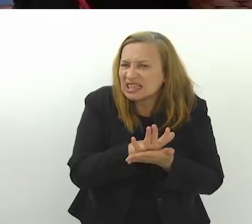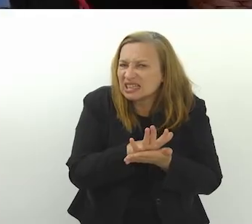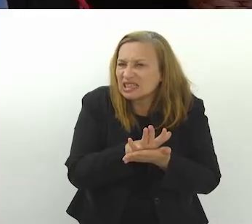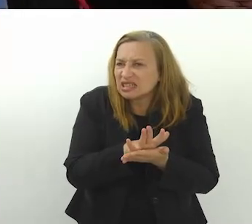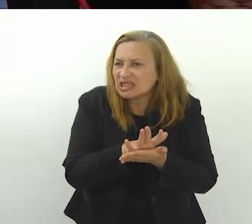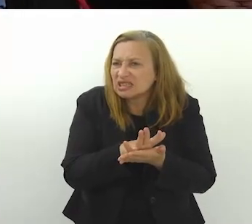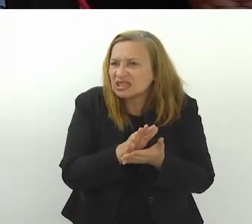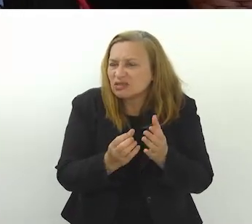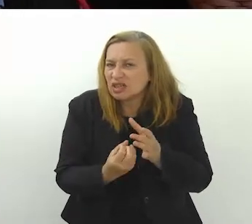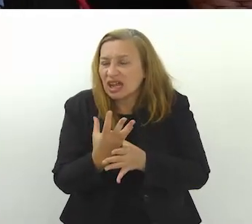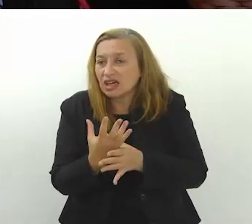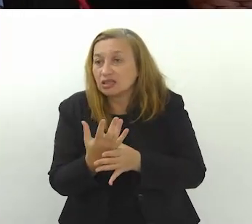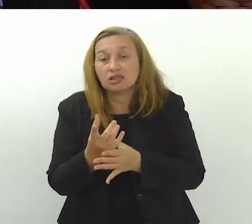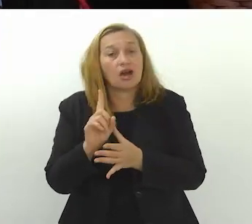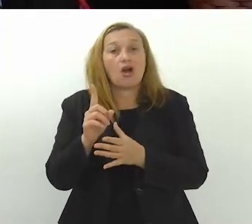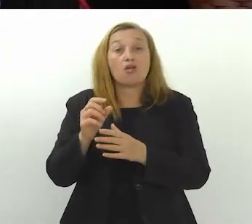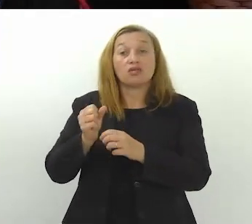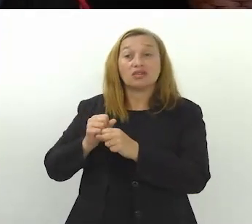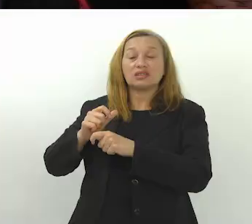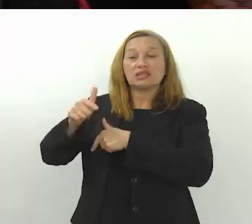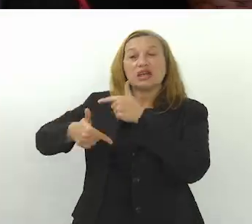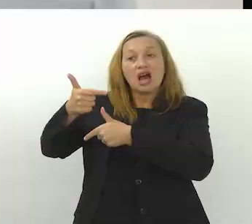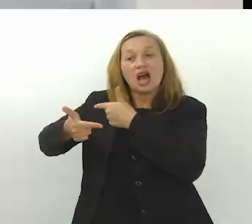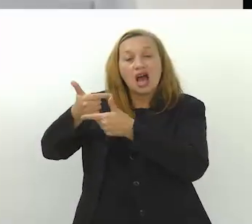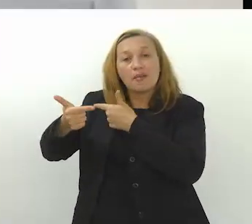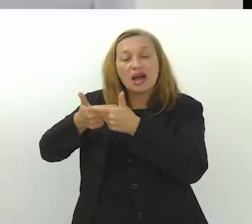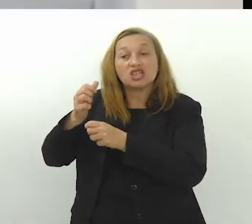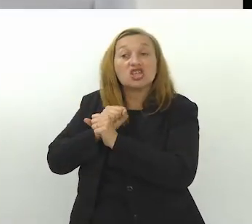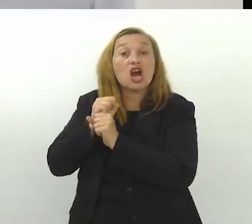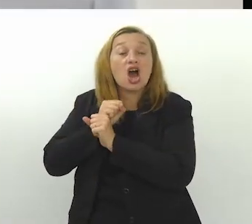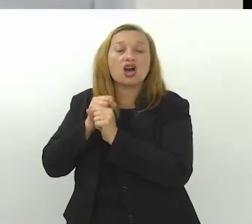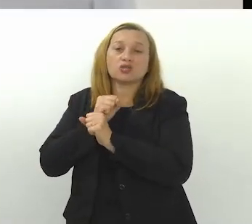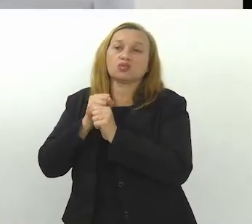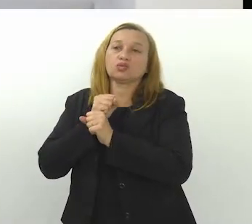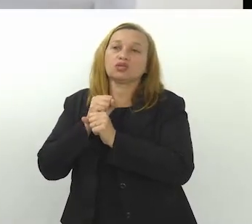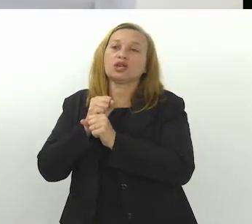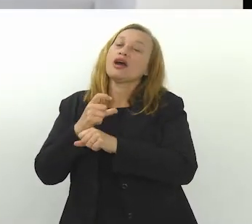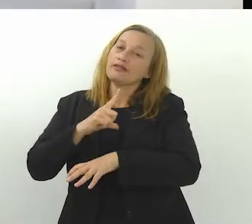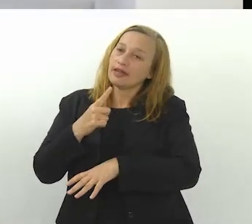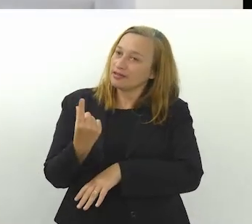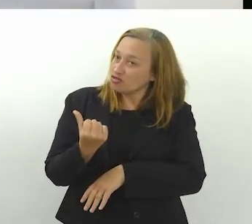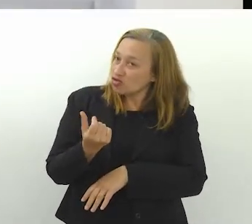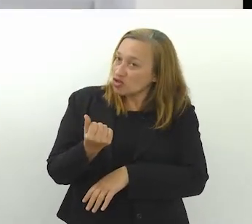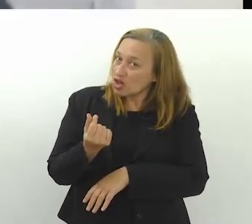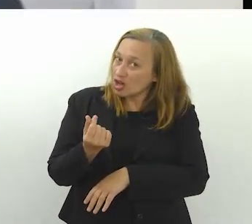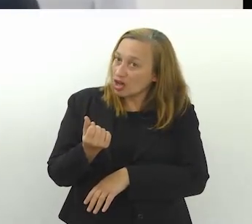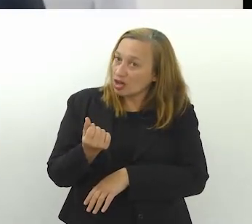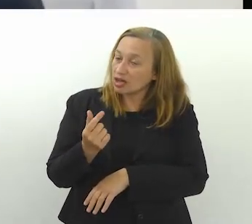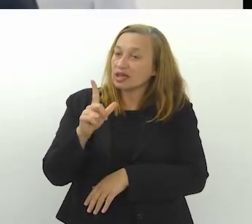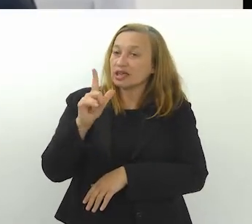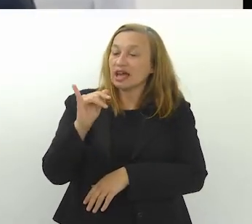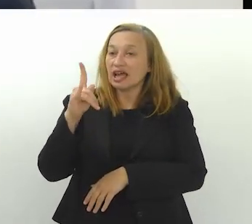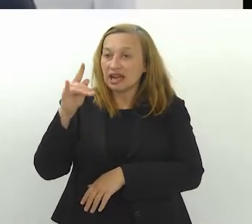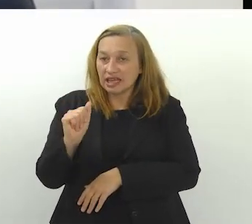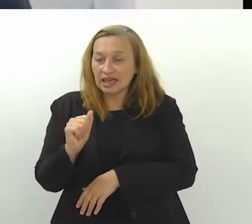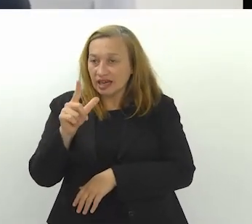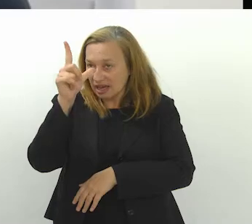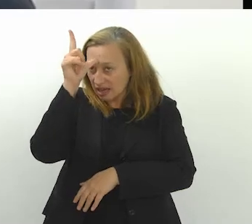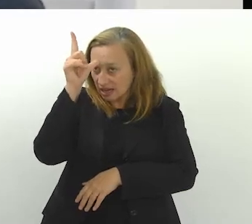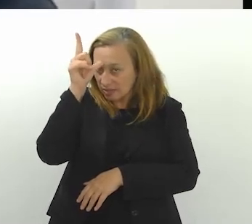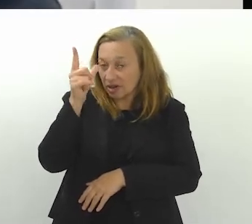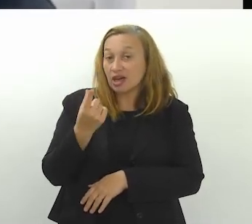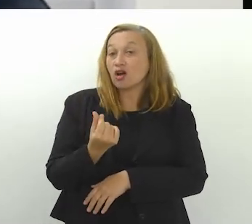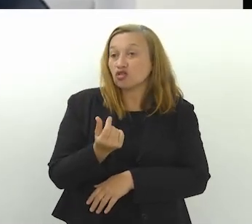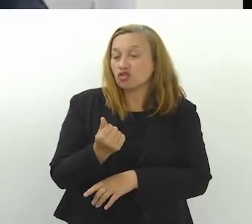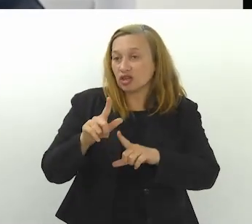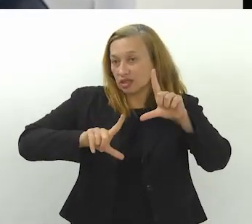Sim, num trabalho de anos e anos e anos, claro, tá claro, certo? com E isso tem certeza. dinheiro, inclusive da Liga Alemã, que vem